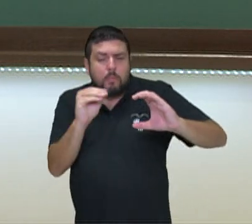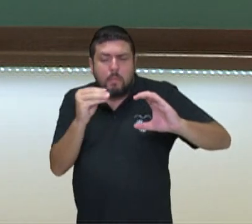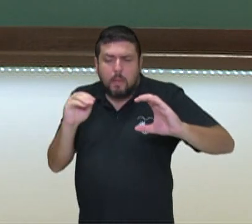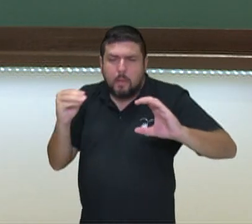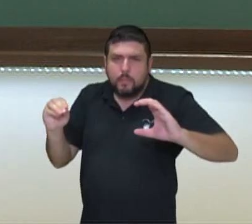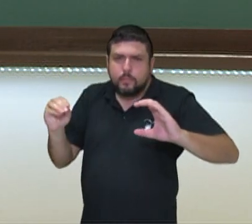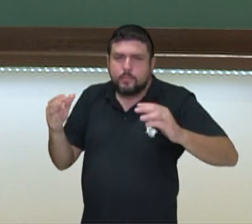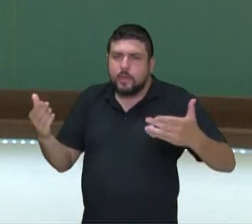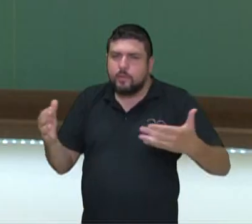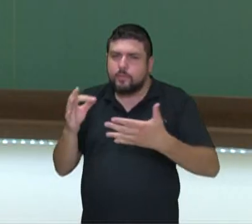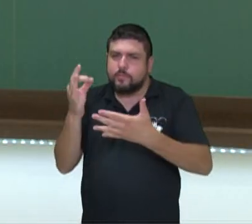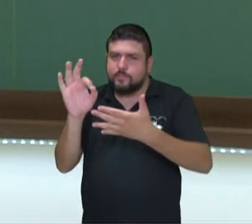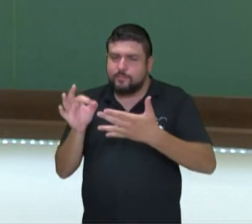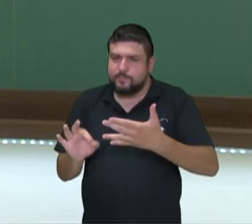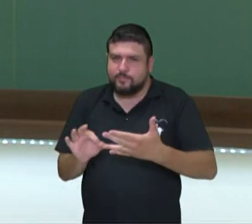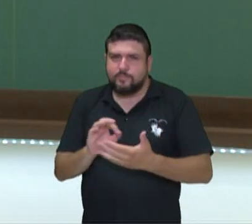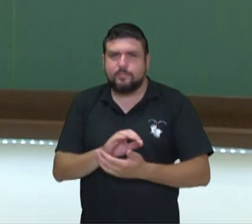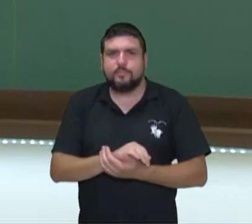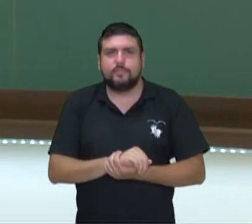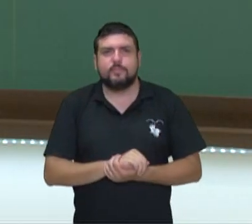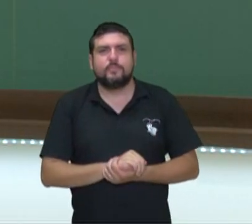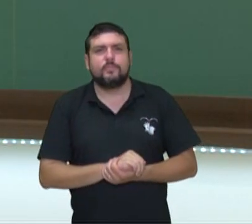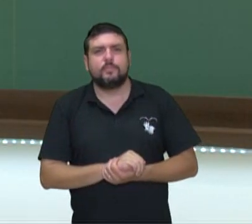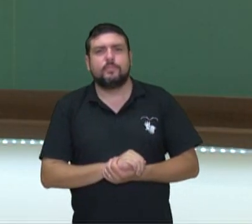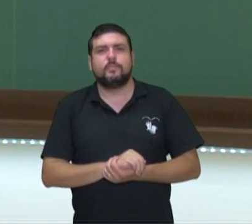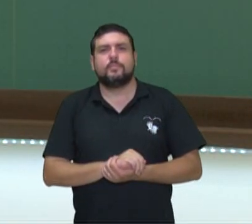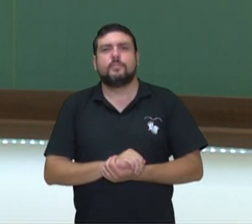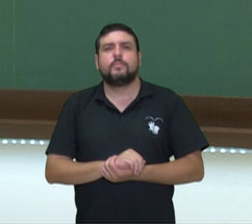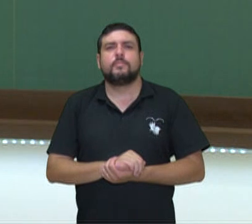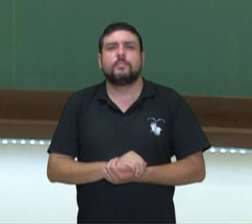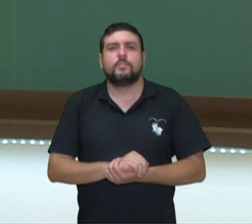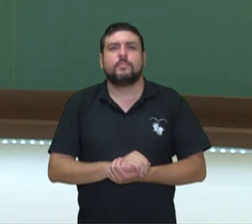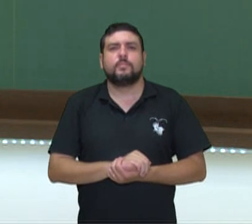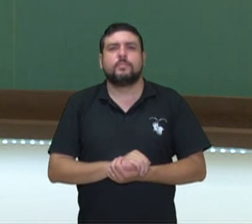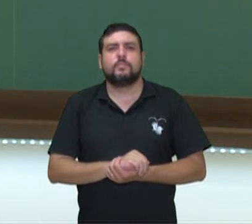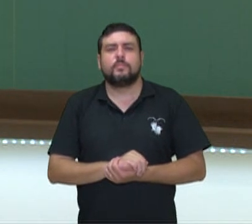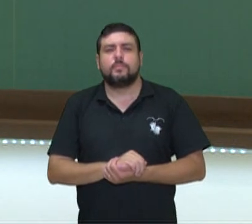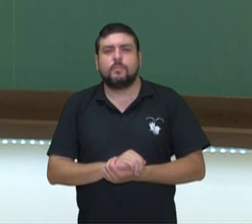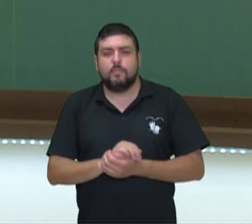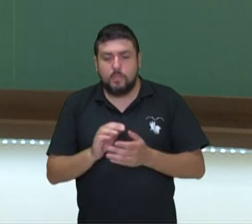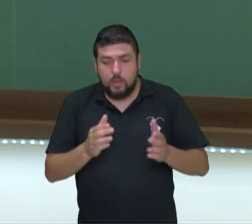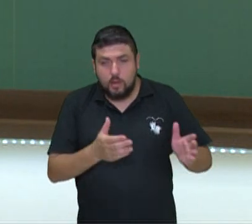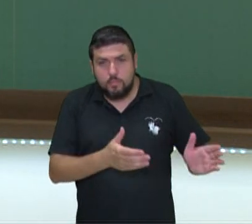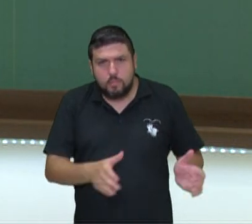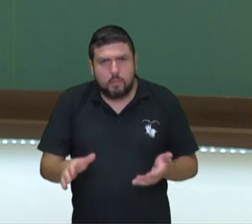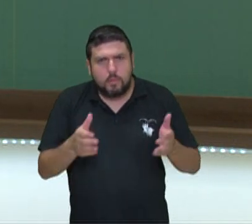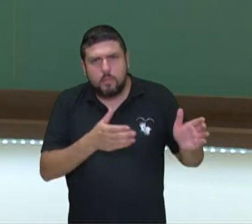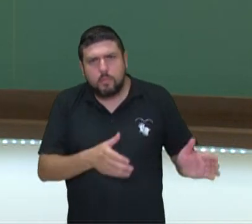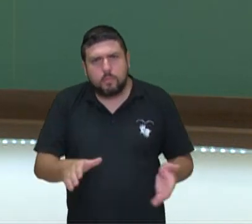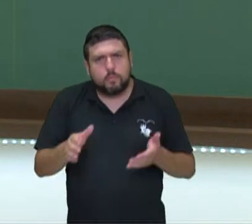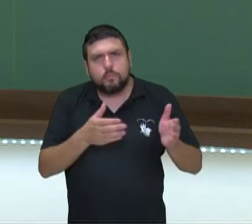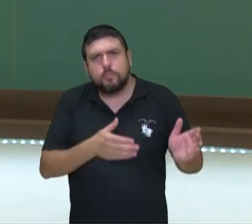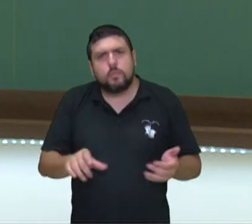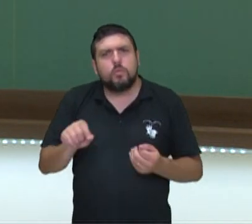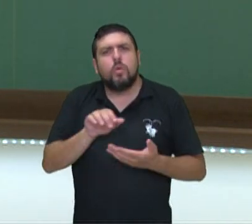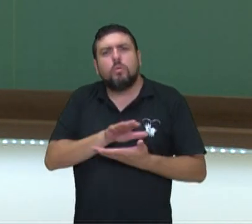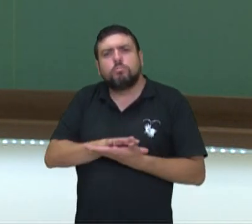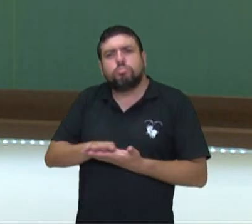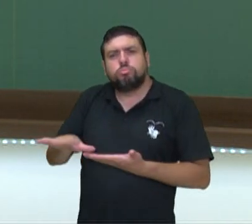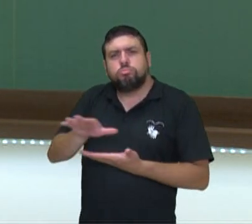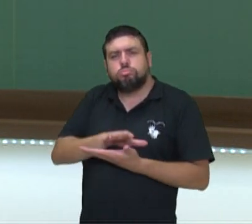nosso exercício. A produção de peças de uma indústria tem um custo fixo, que eu vou chamar de C, de